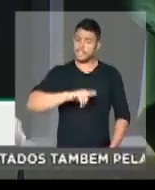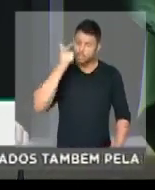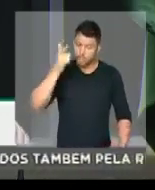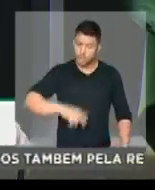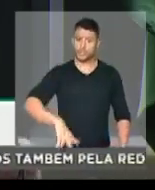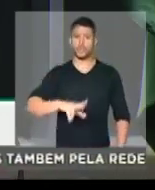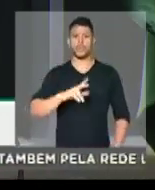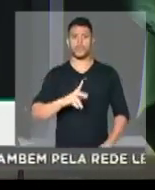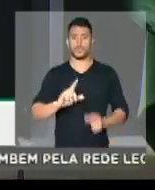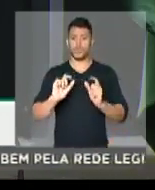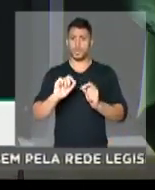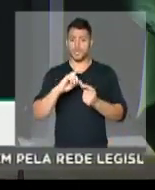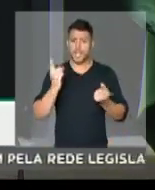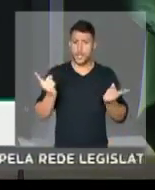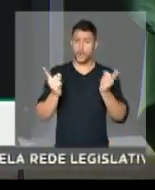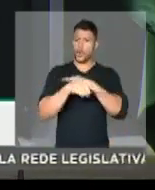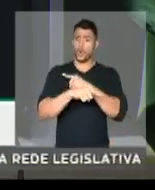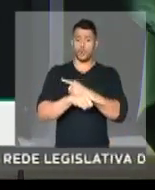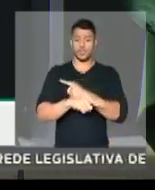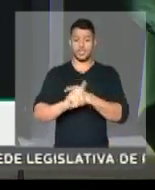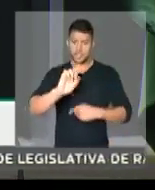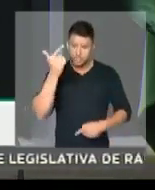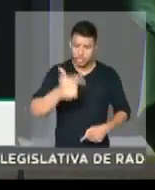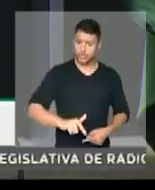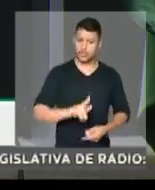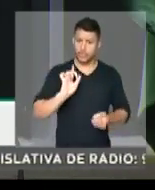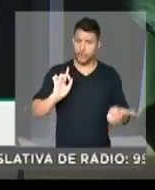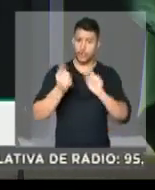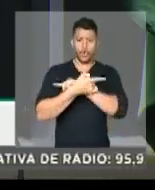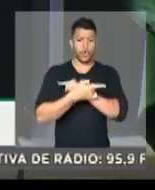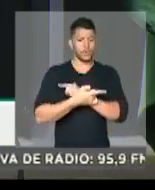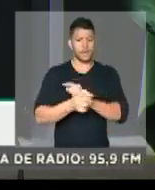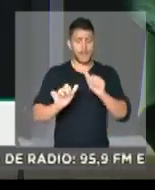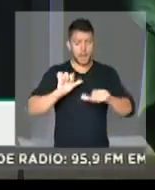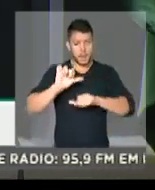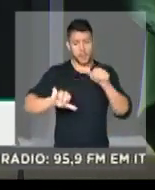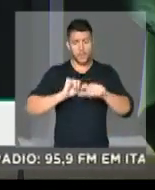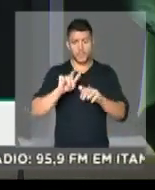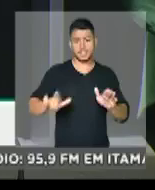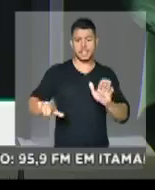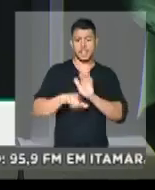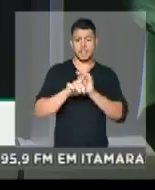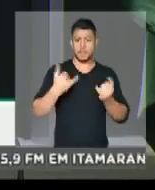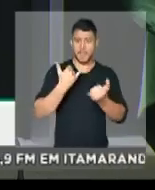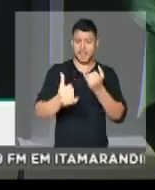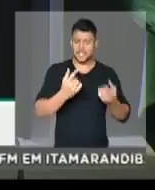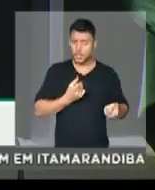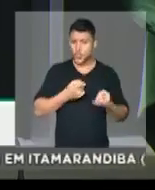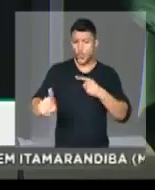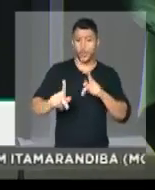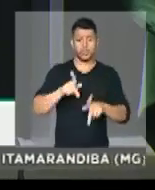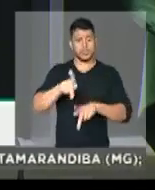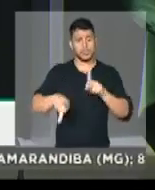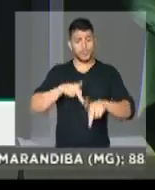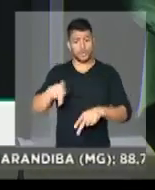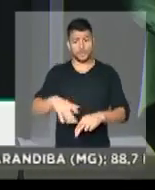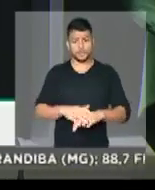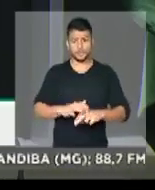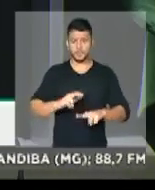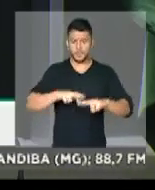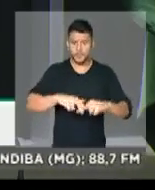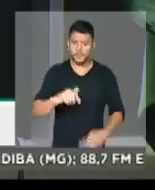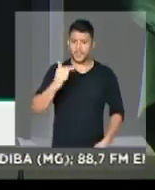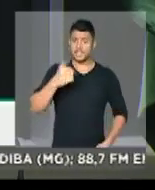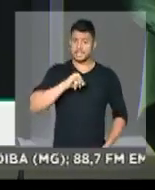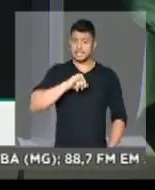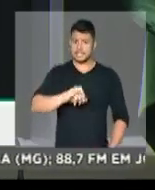votar novamente contrários, contrariamente a essa reforma antipovo. Não vai existir um Brasil rumo